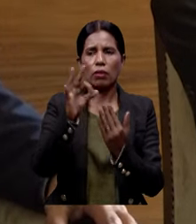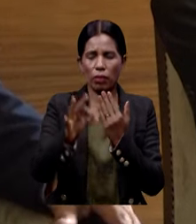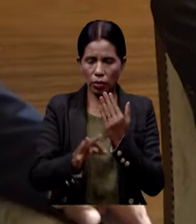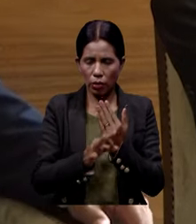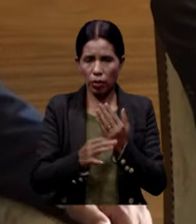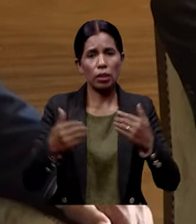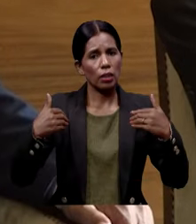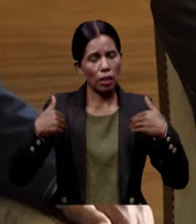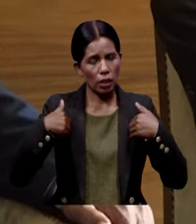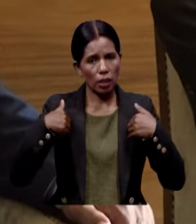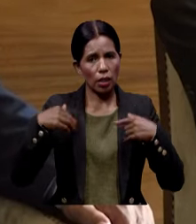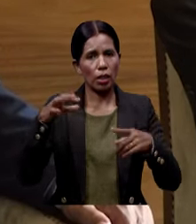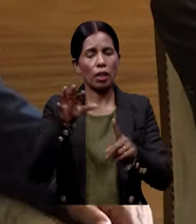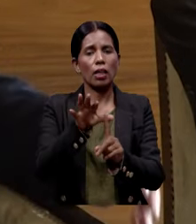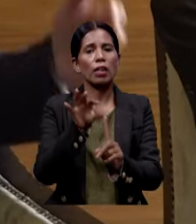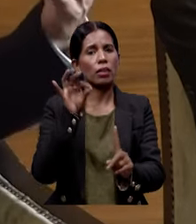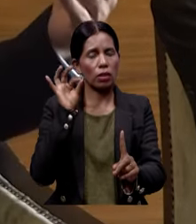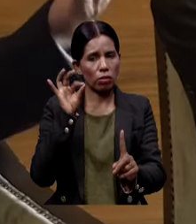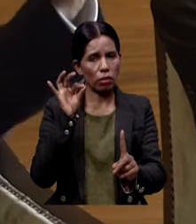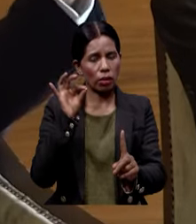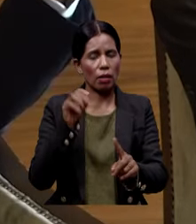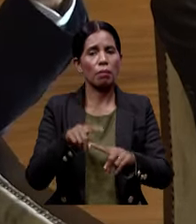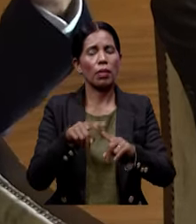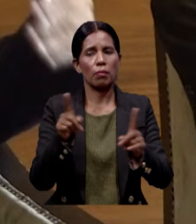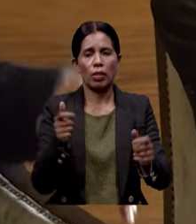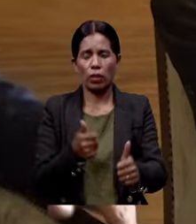saía eleições, mas tu ir